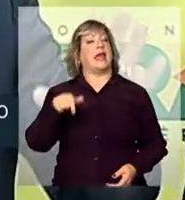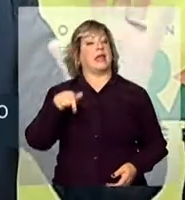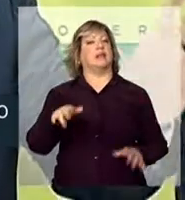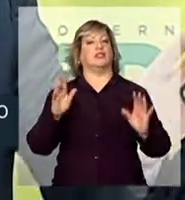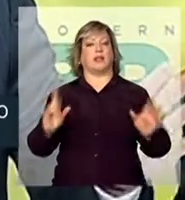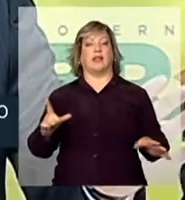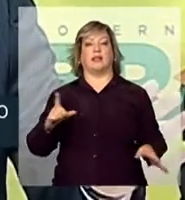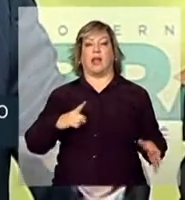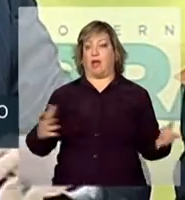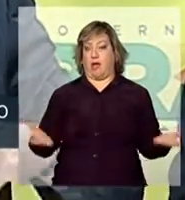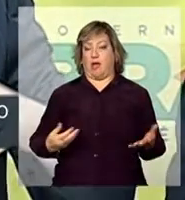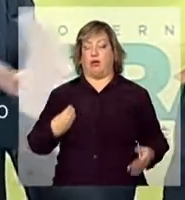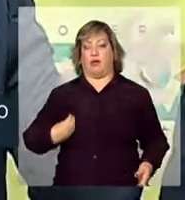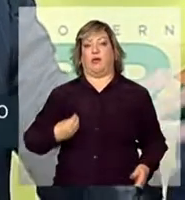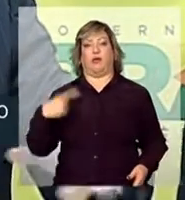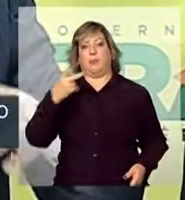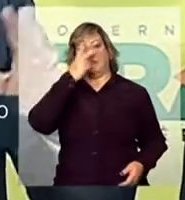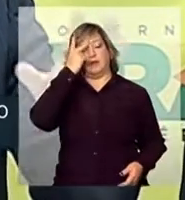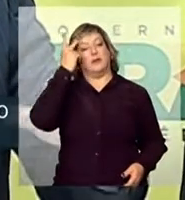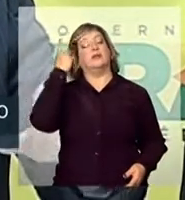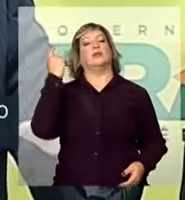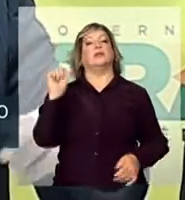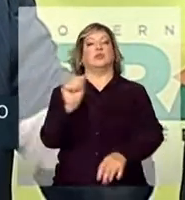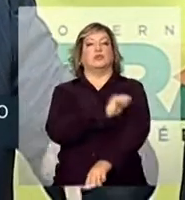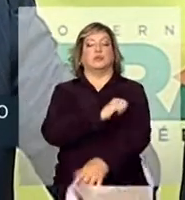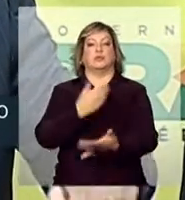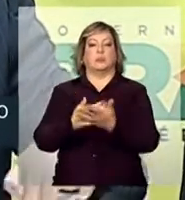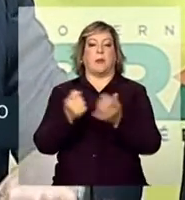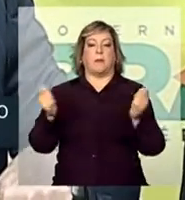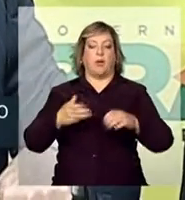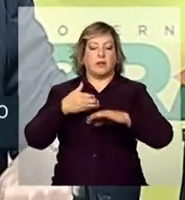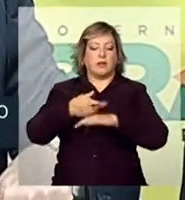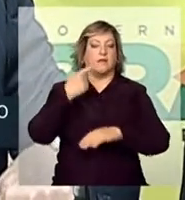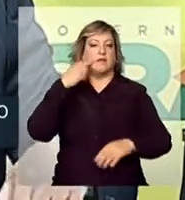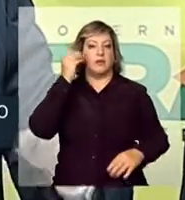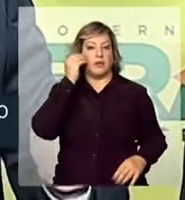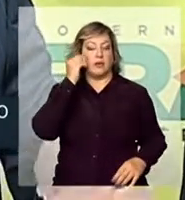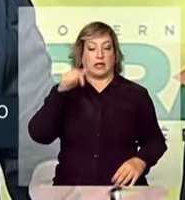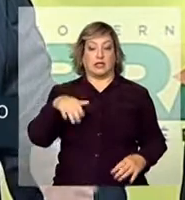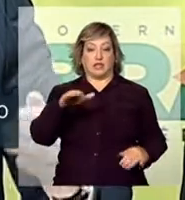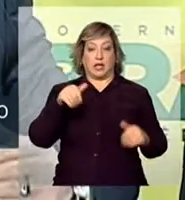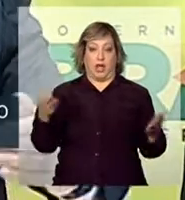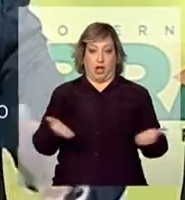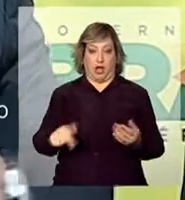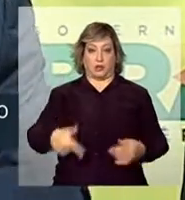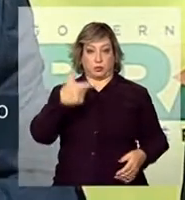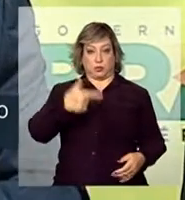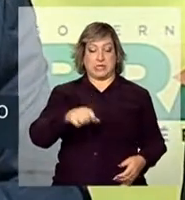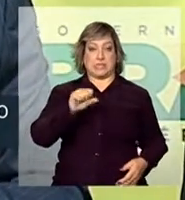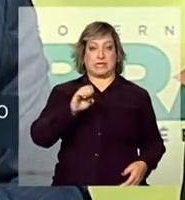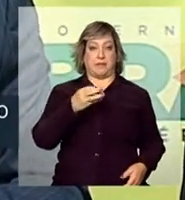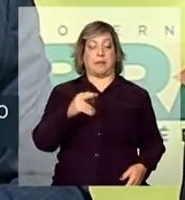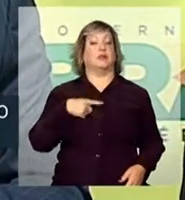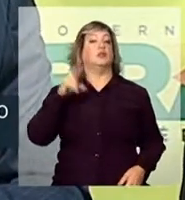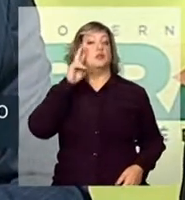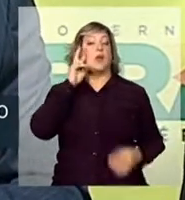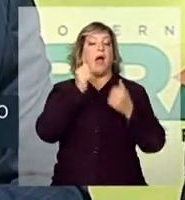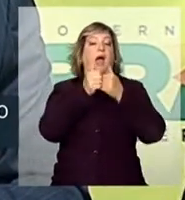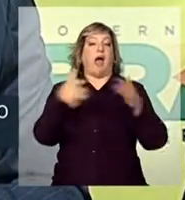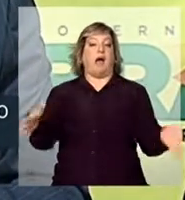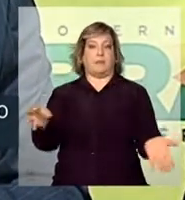já está no ar Os estudantes já pode entrar e consultar a chamada agora do meu esse mês já está no ar segunda-feira abre para